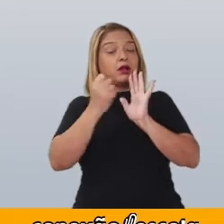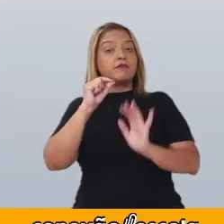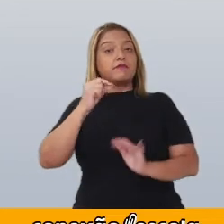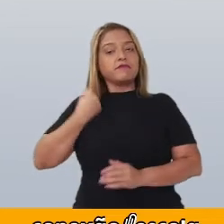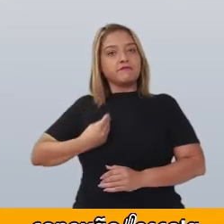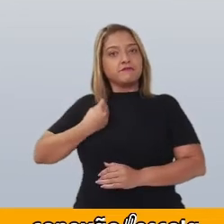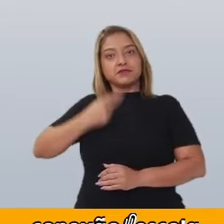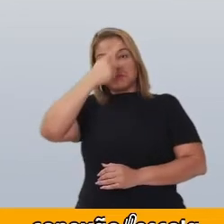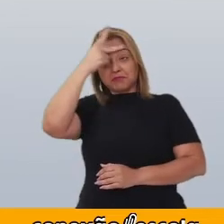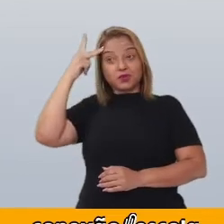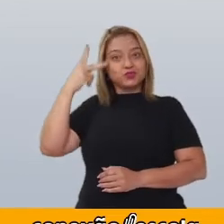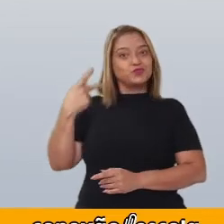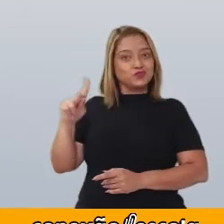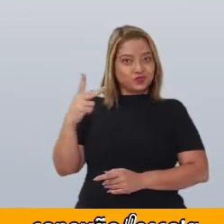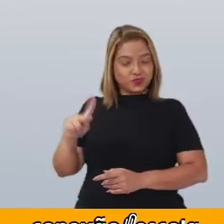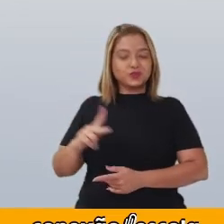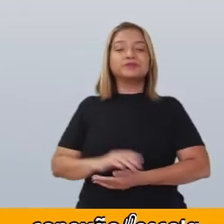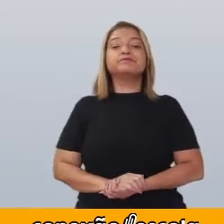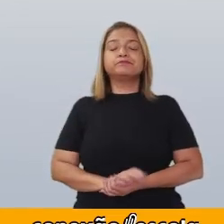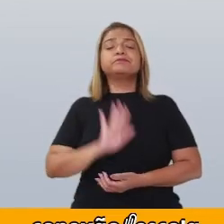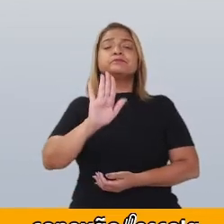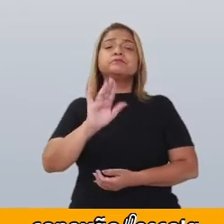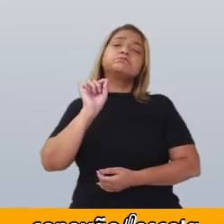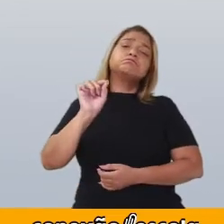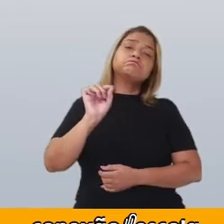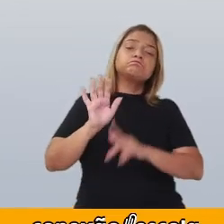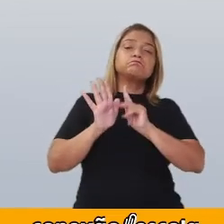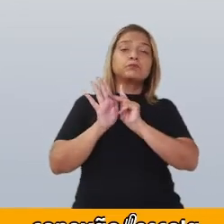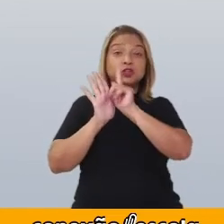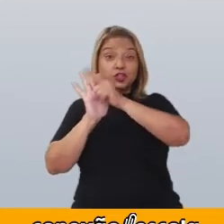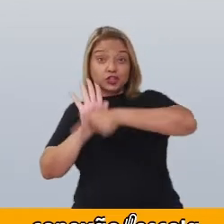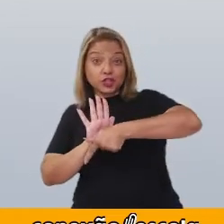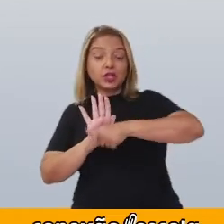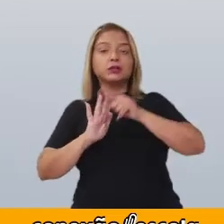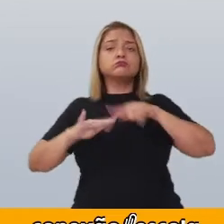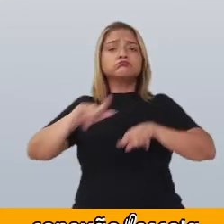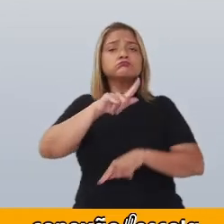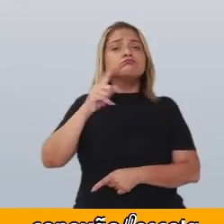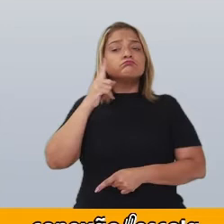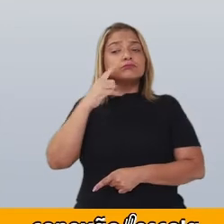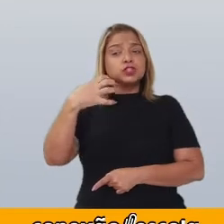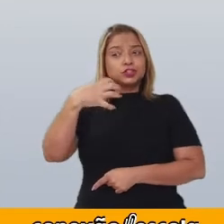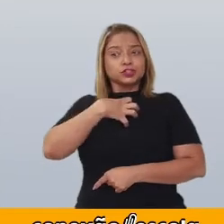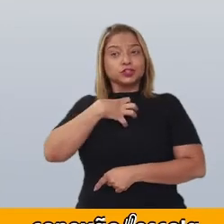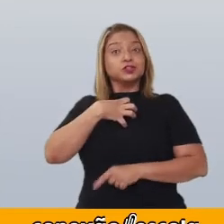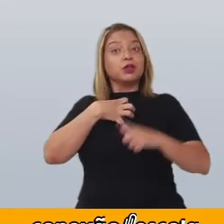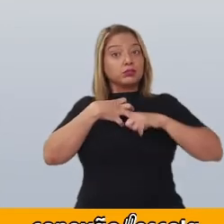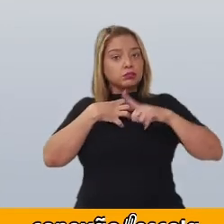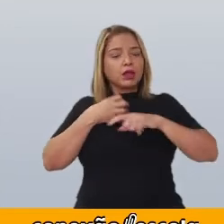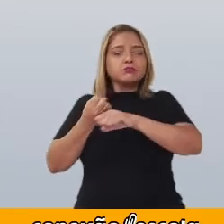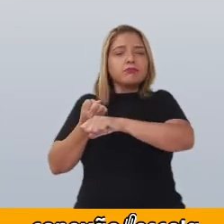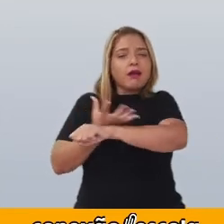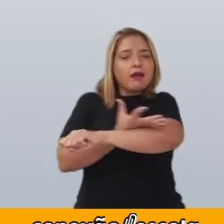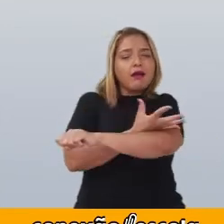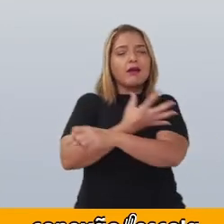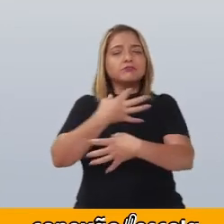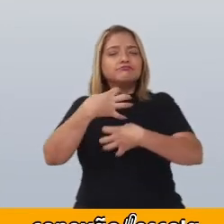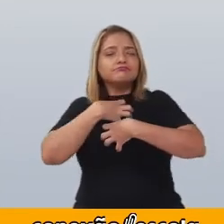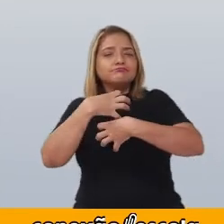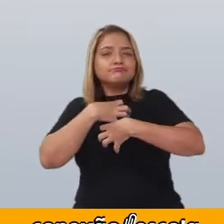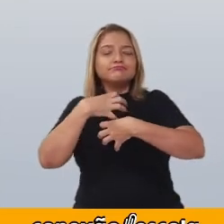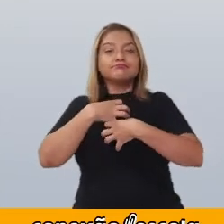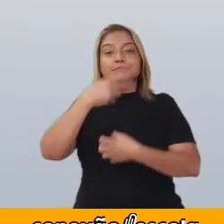de uma pessoa. Nesse gênero, podemos sentir as emoções e